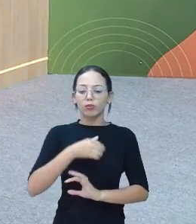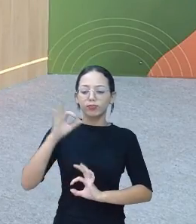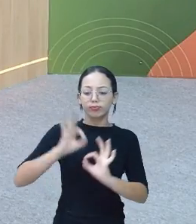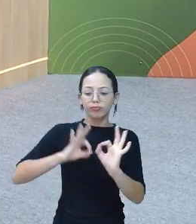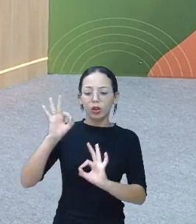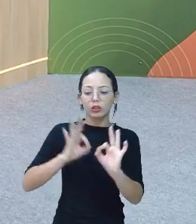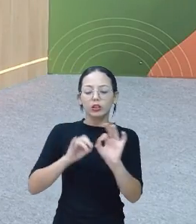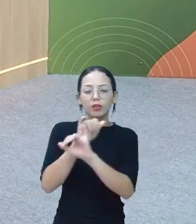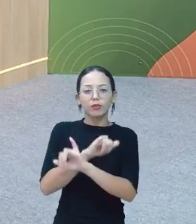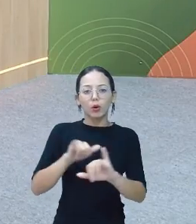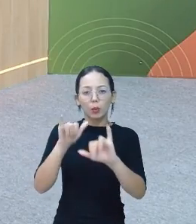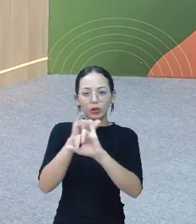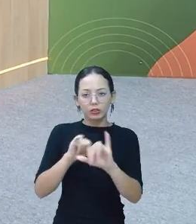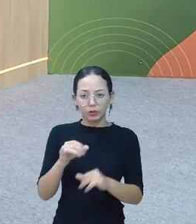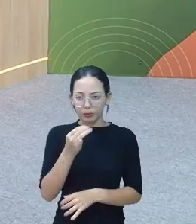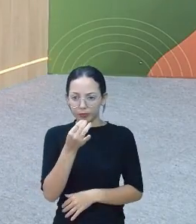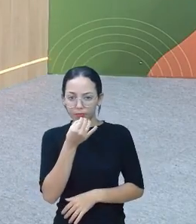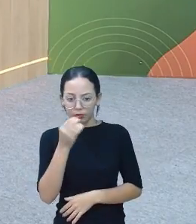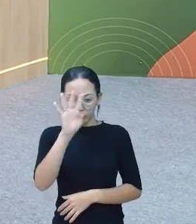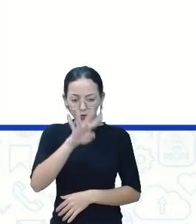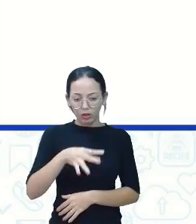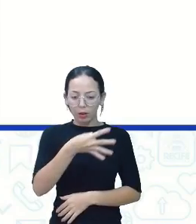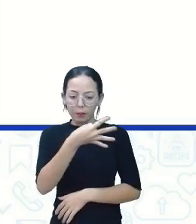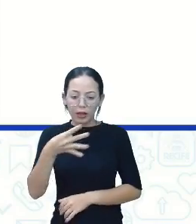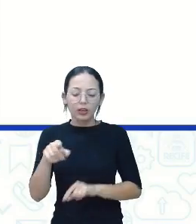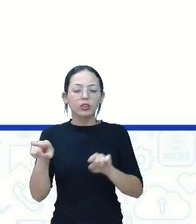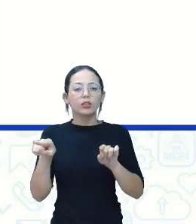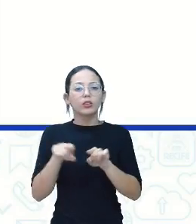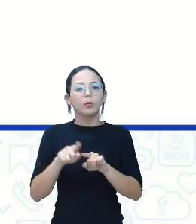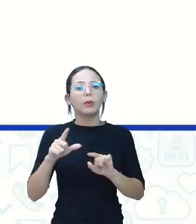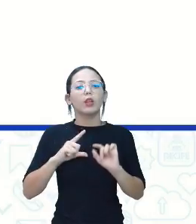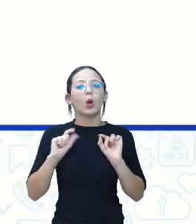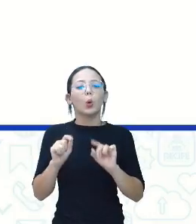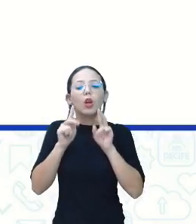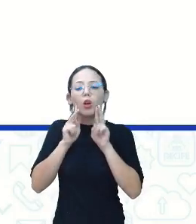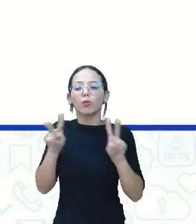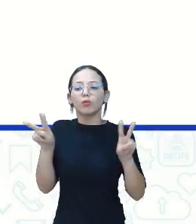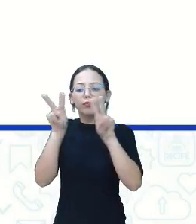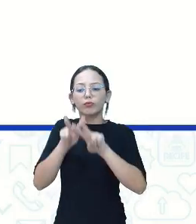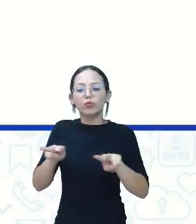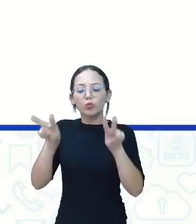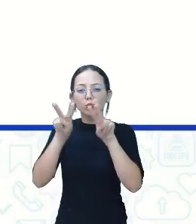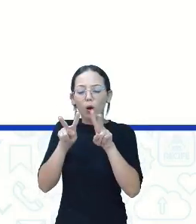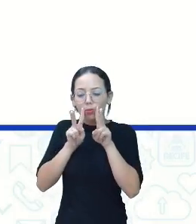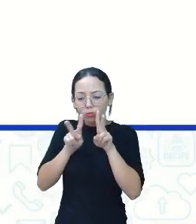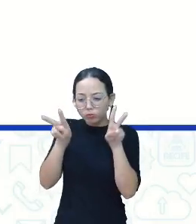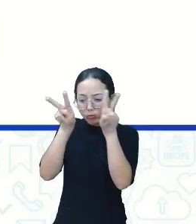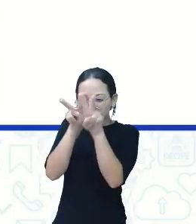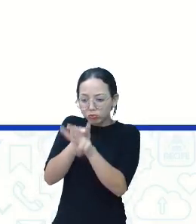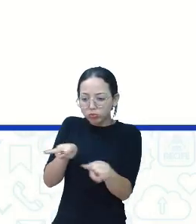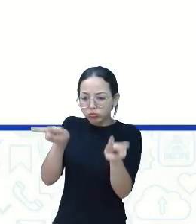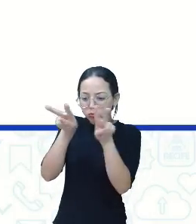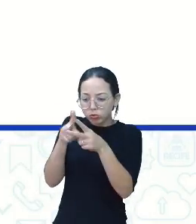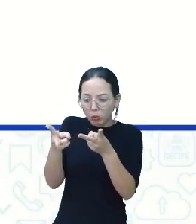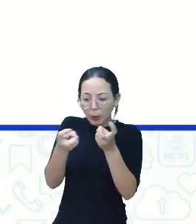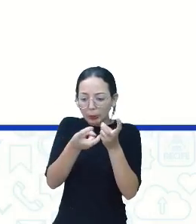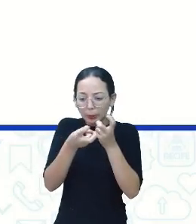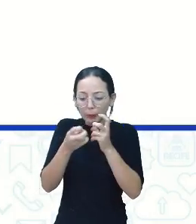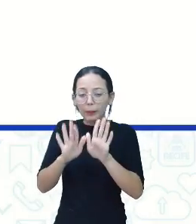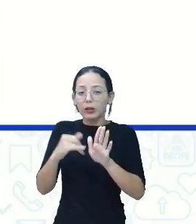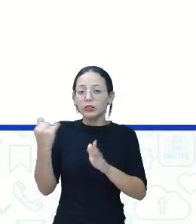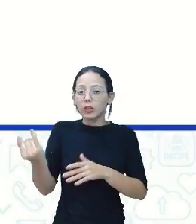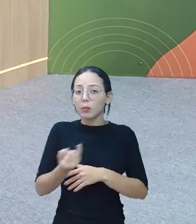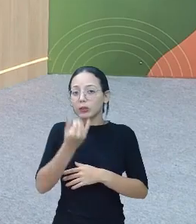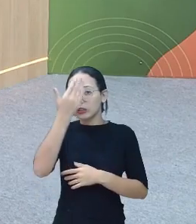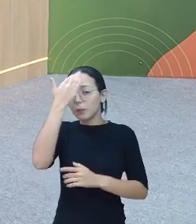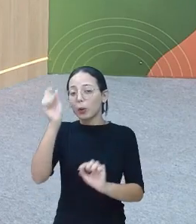as informações, né? Ou seja, uma tabela, ela também tem um apelo visual, eu observo a tabela, só que é importante a gente